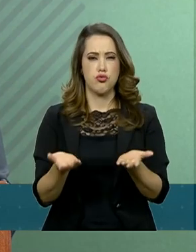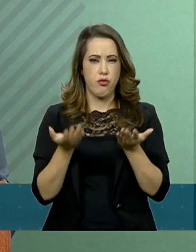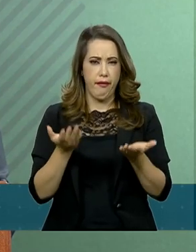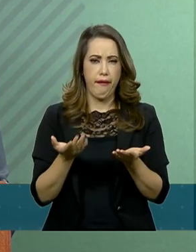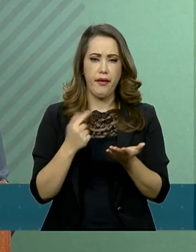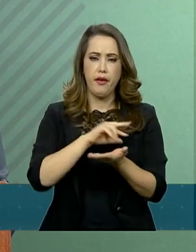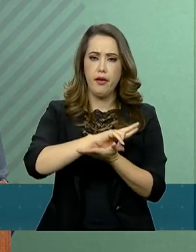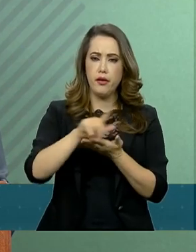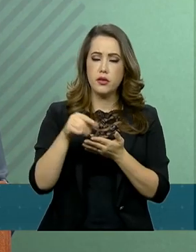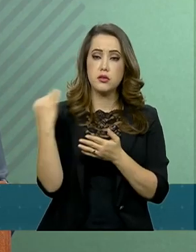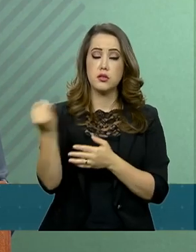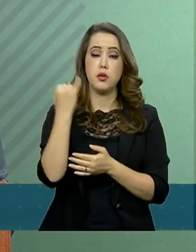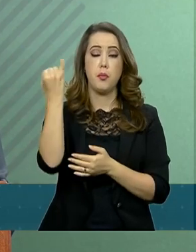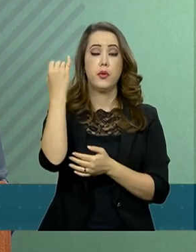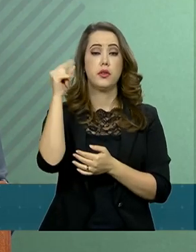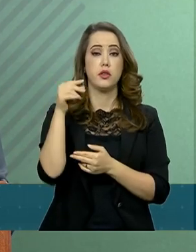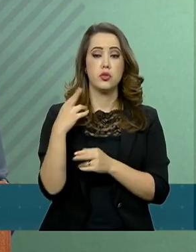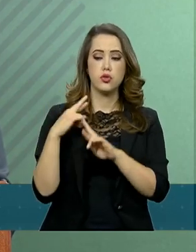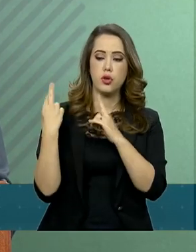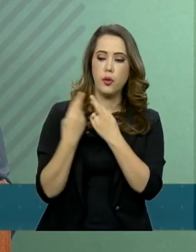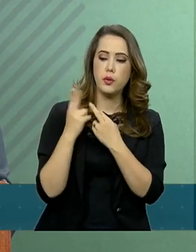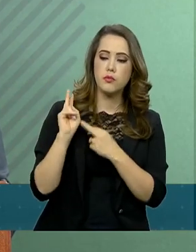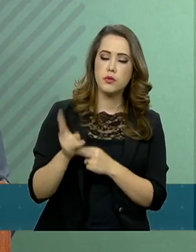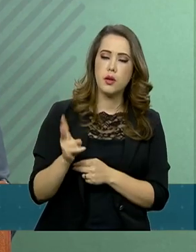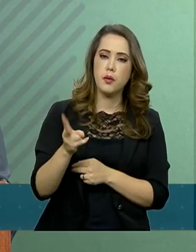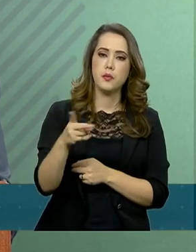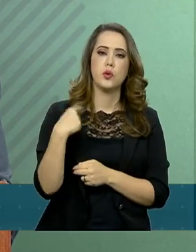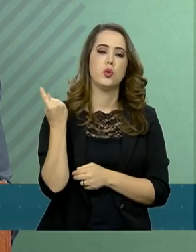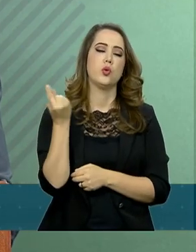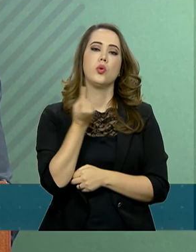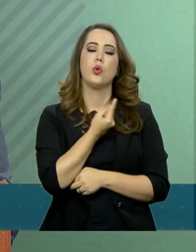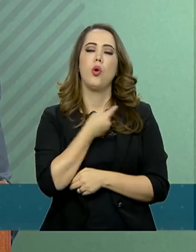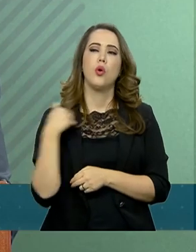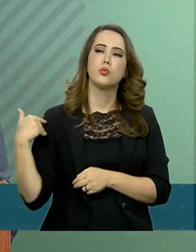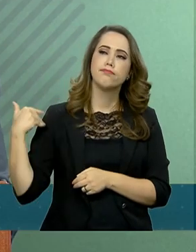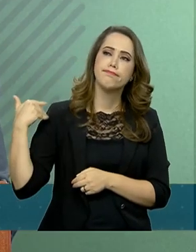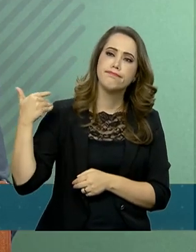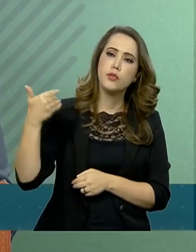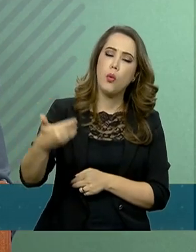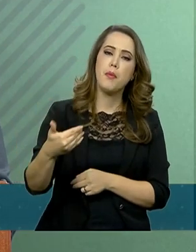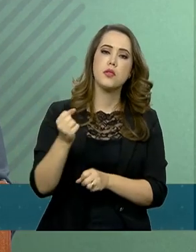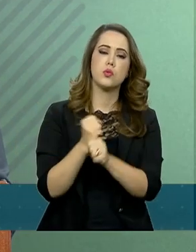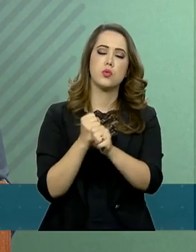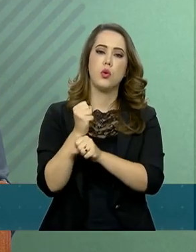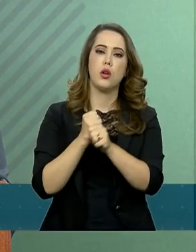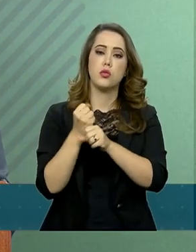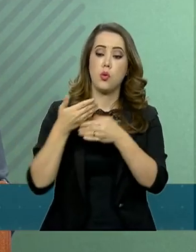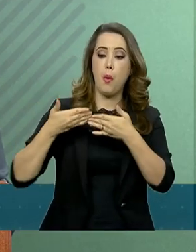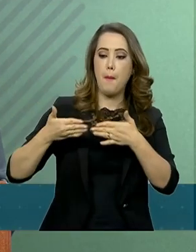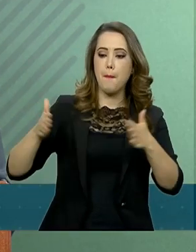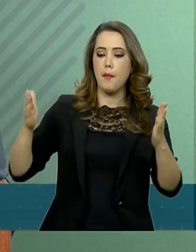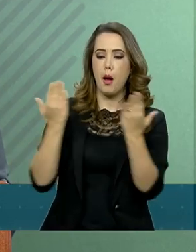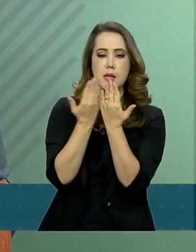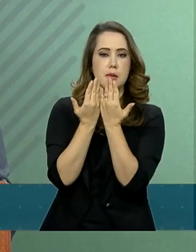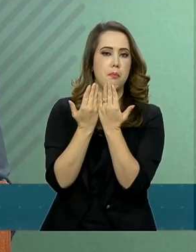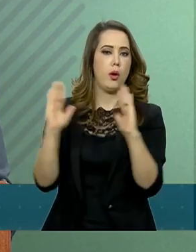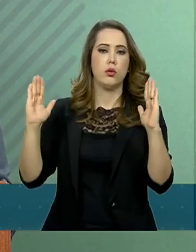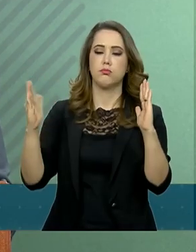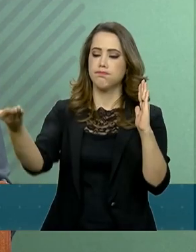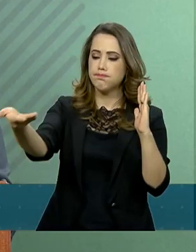continuidade às reuniões estamos desde o início do ano com as portas abertas